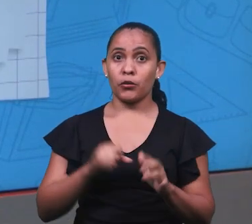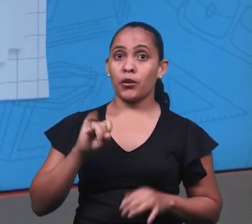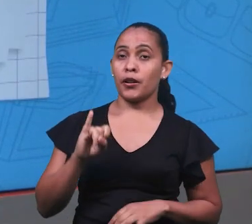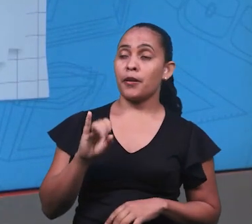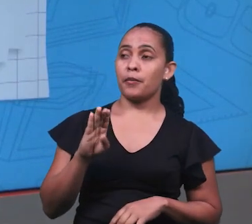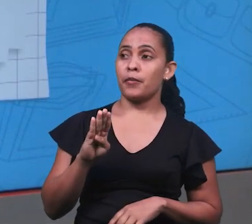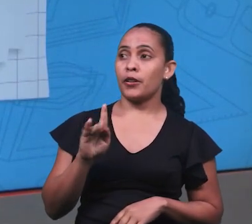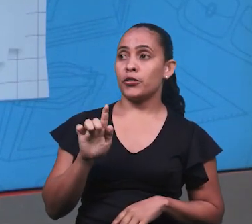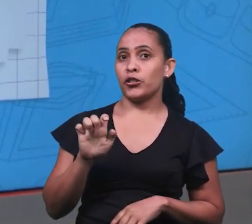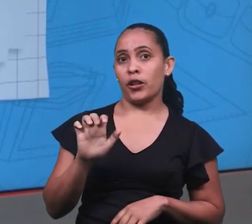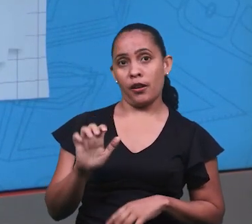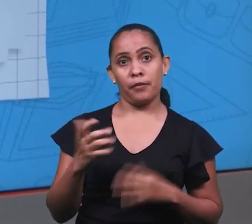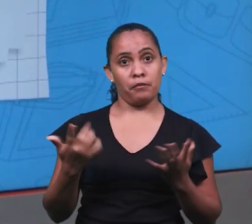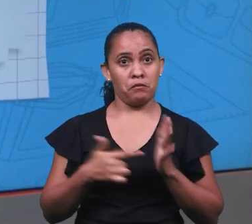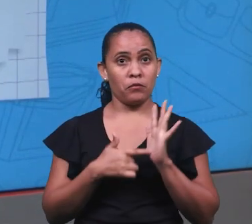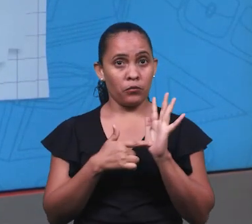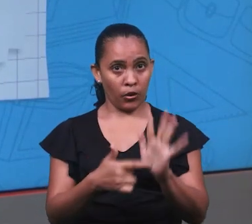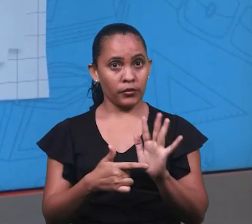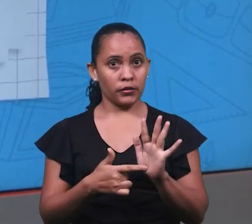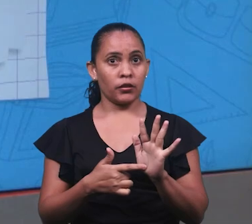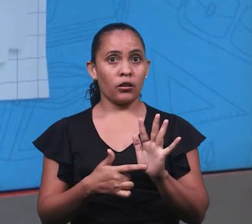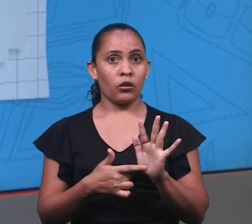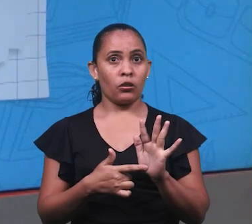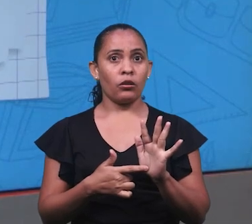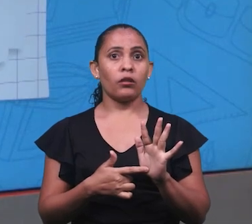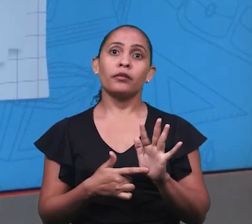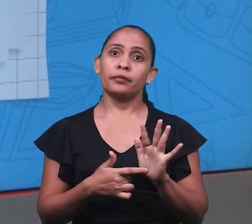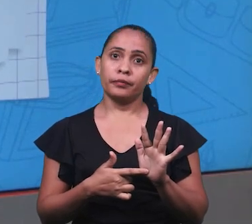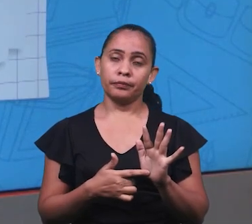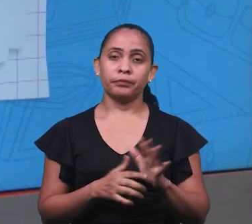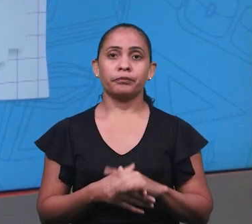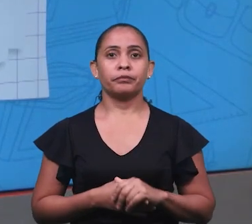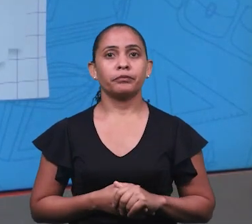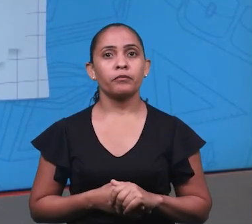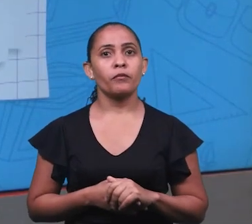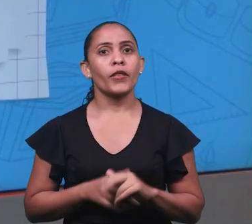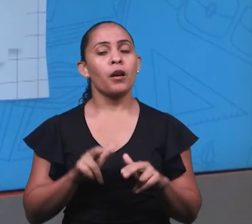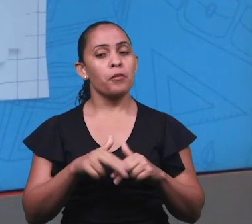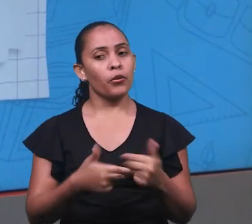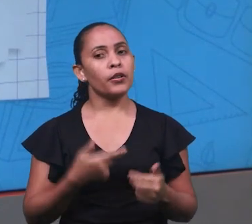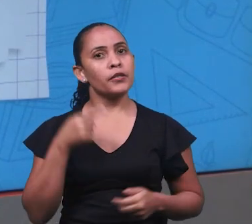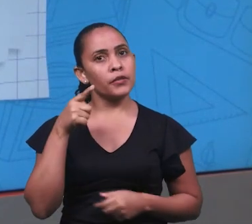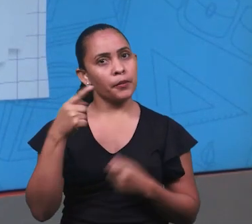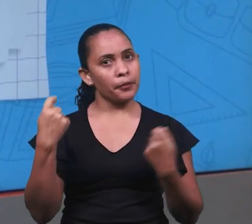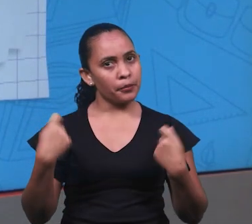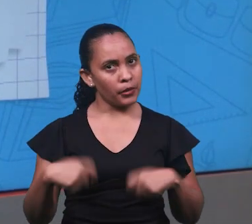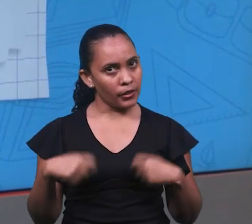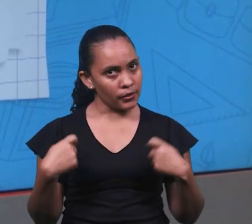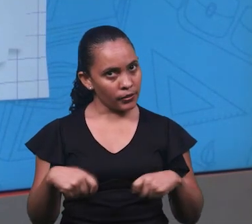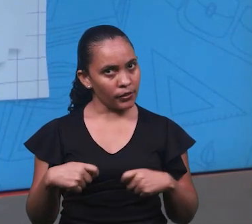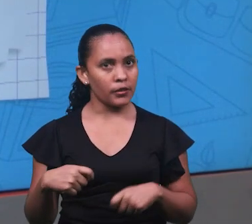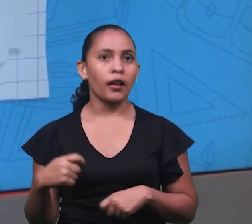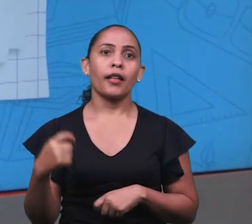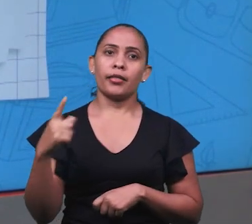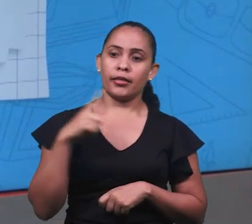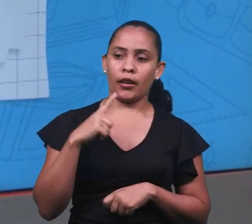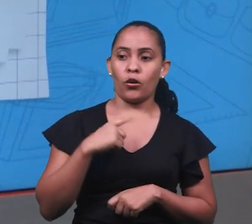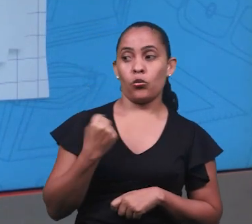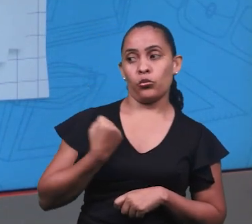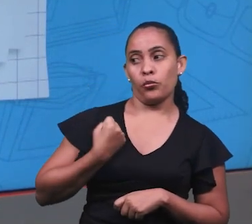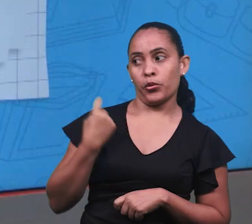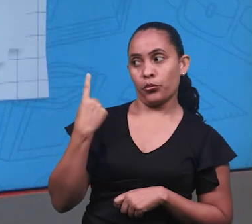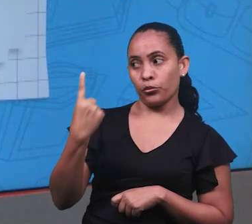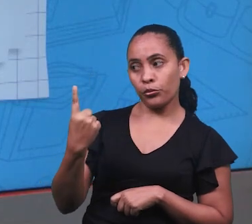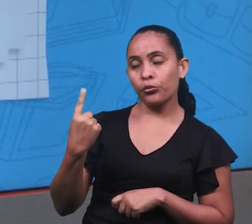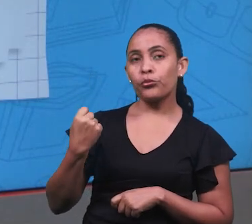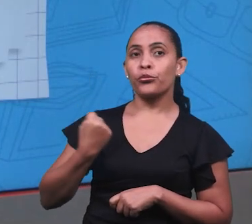Então isso aqui é o miolo do que seria a competência 3. Por isso que você tem que ter o repertório da competência 2 para